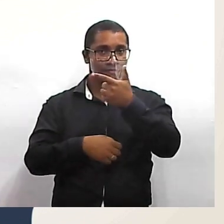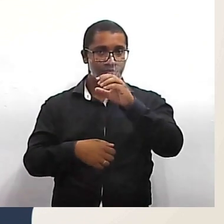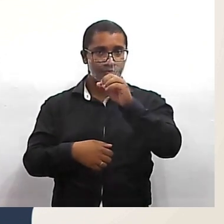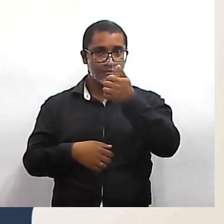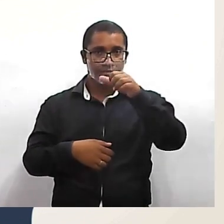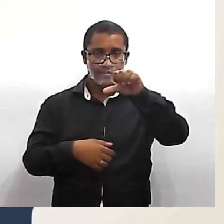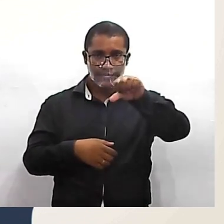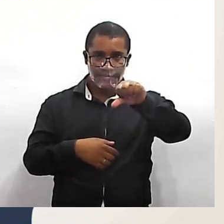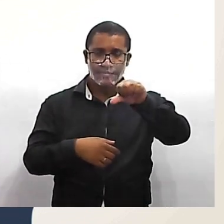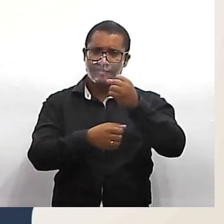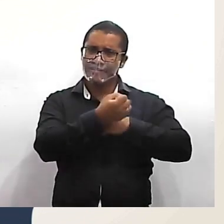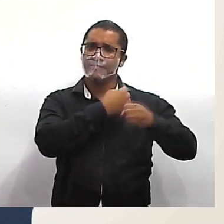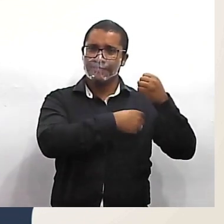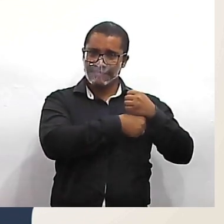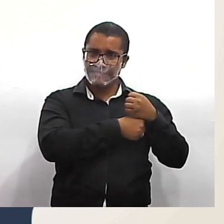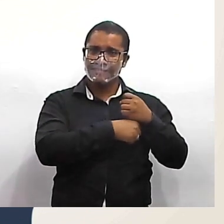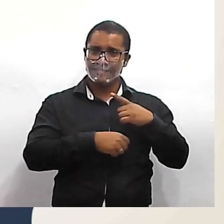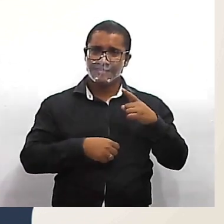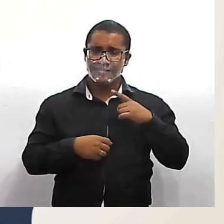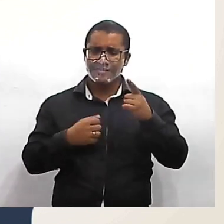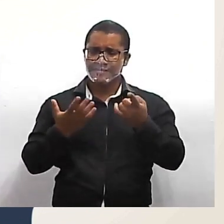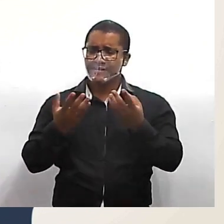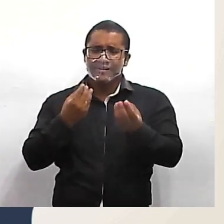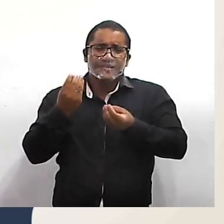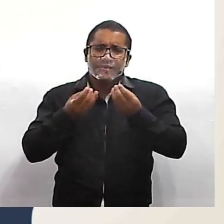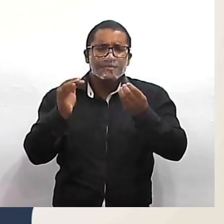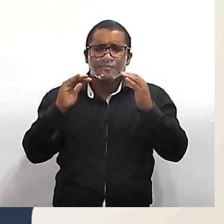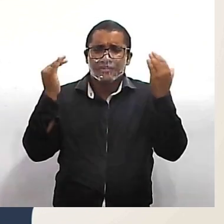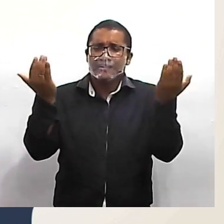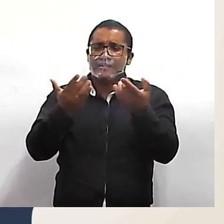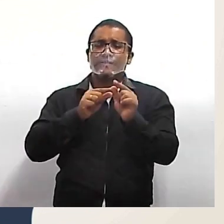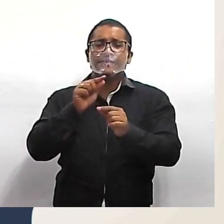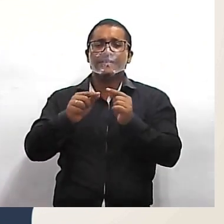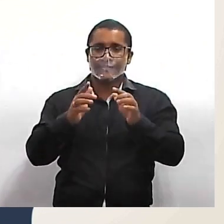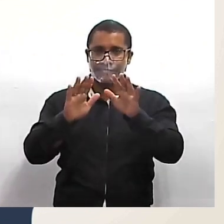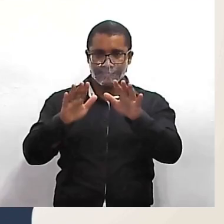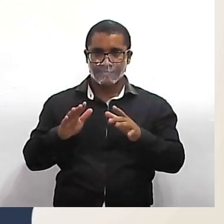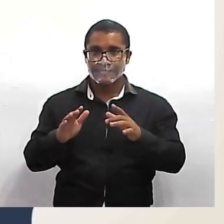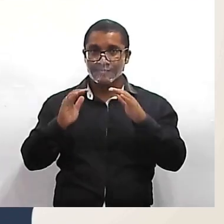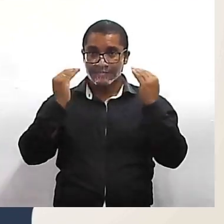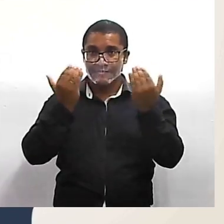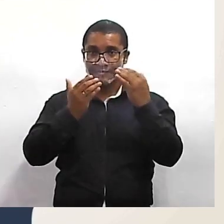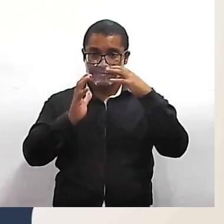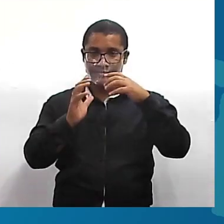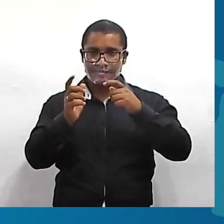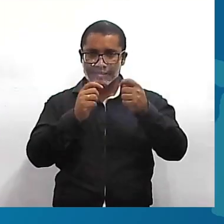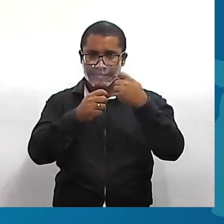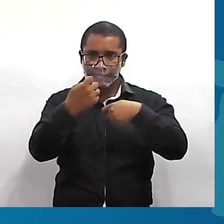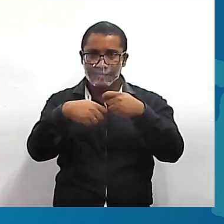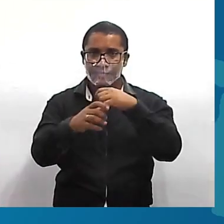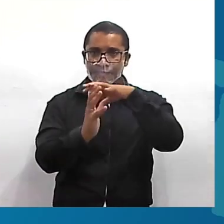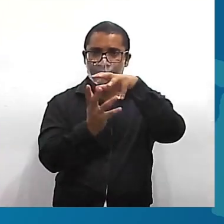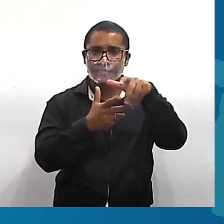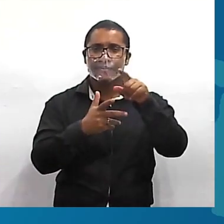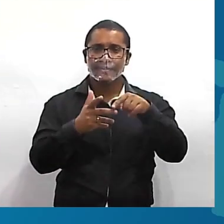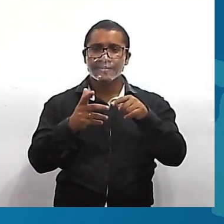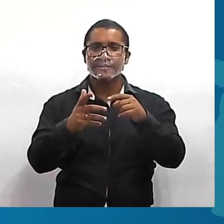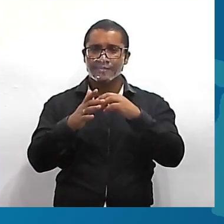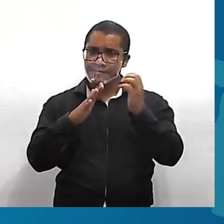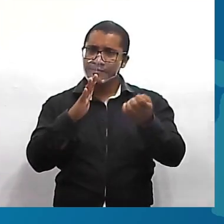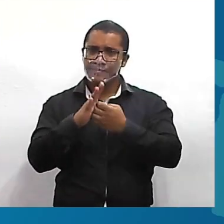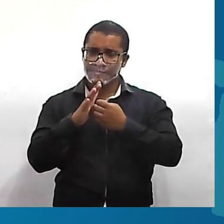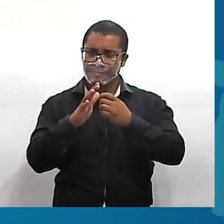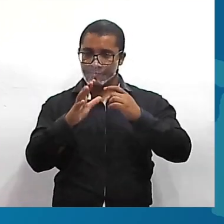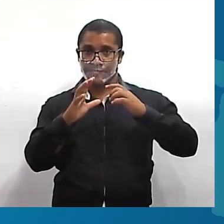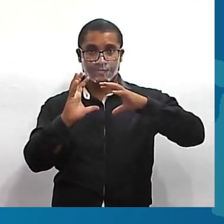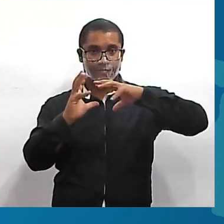ano passado. Explica para a gente, André, o que é esse fórum? Então, o Fórum Econômico Mundial, ele é uma instituição internacional,